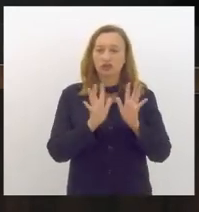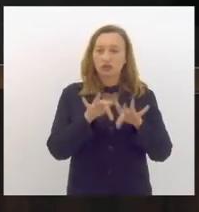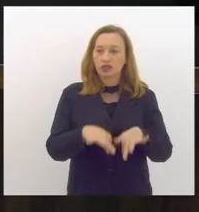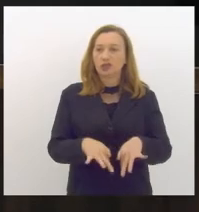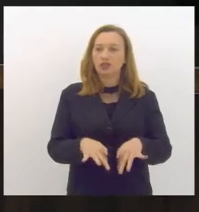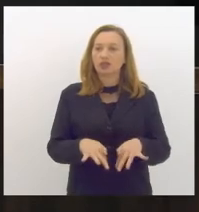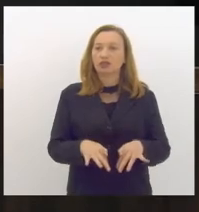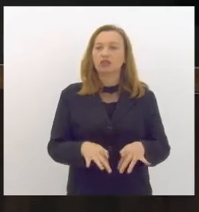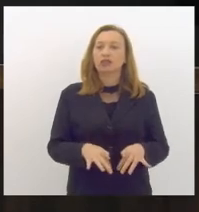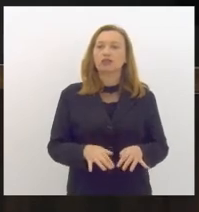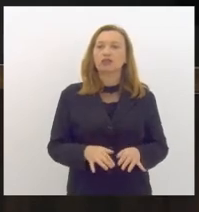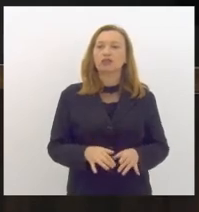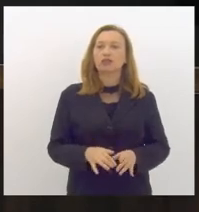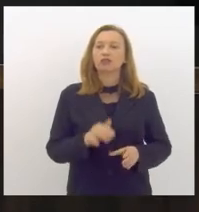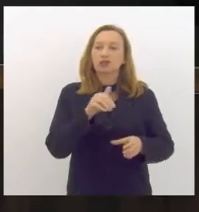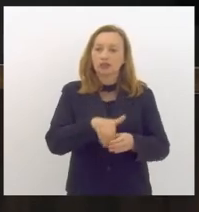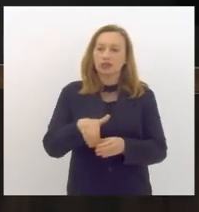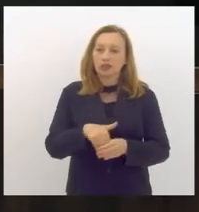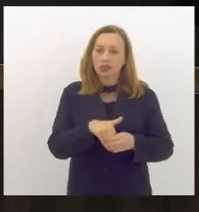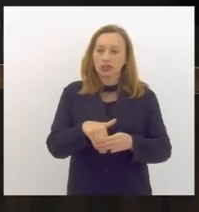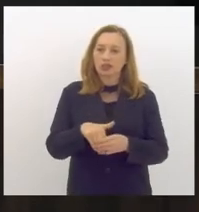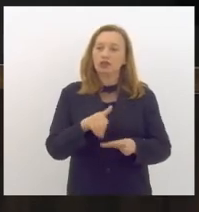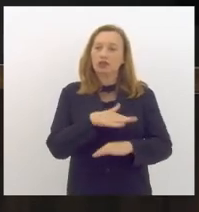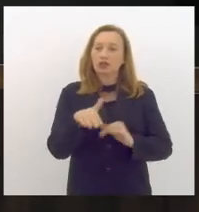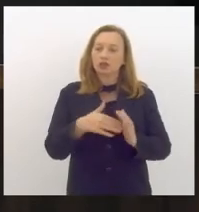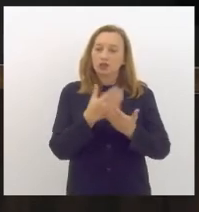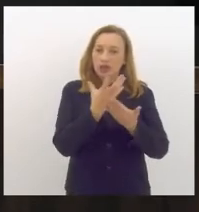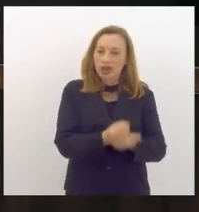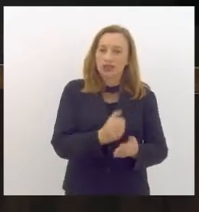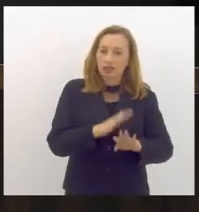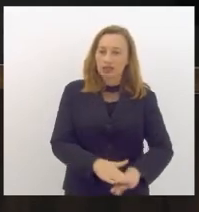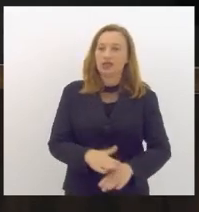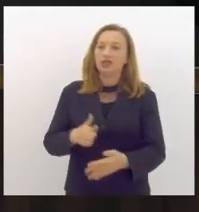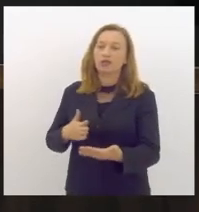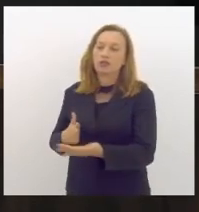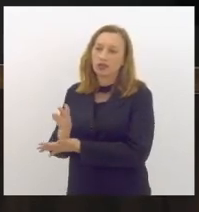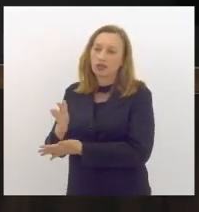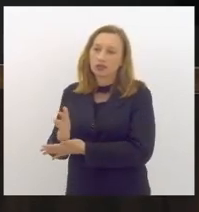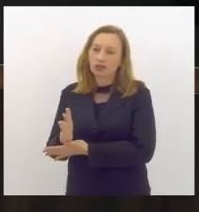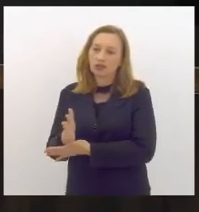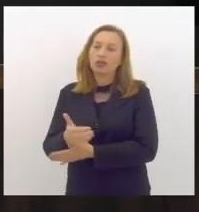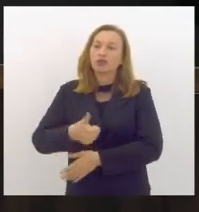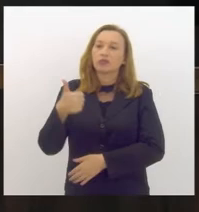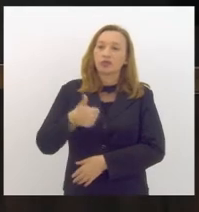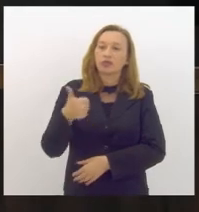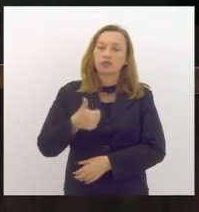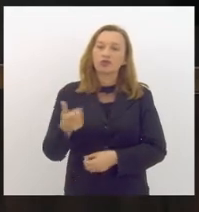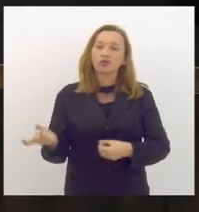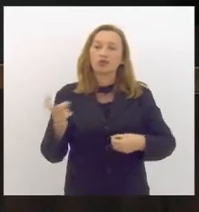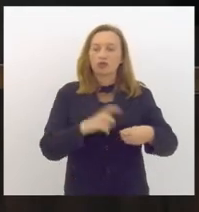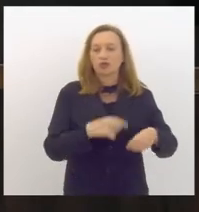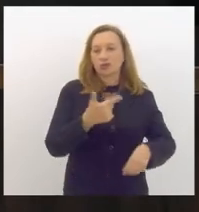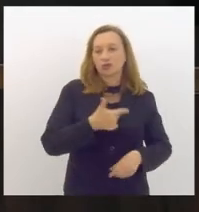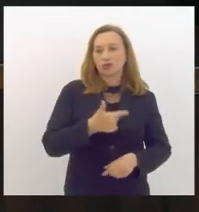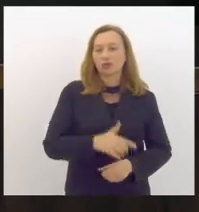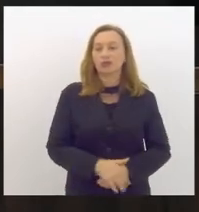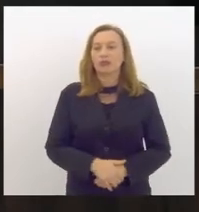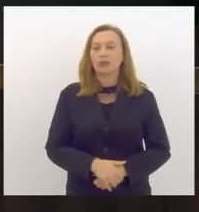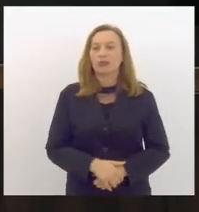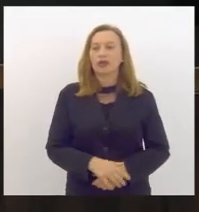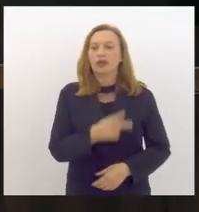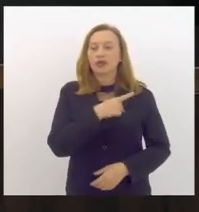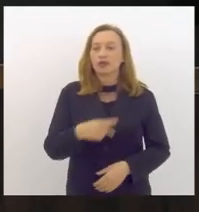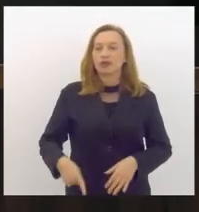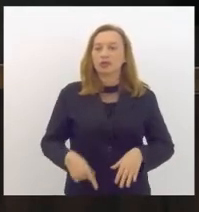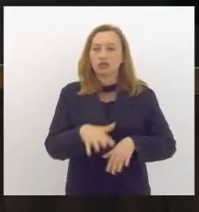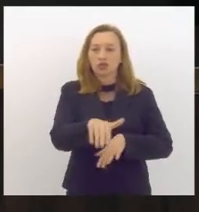encerrada a discussão, em votação, se os que aprovam permaneçam como estão, aprovada em primeira, torna em segundo. Presidente, chama